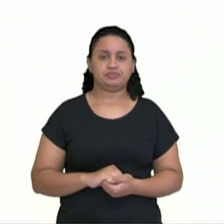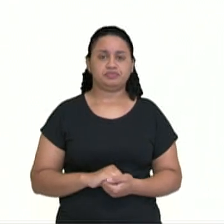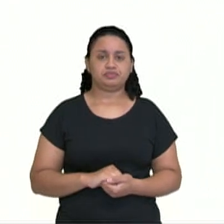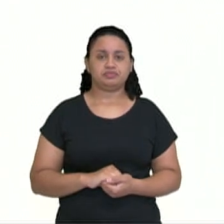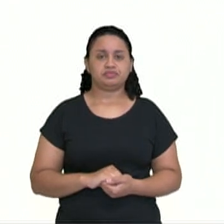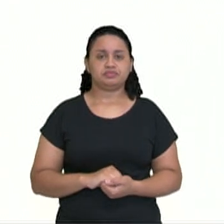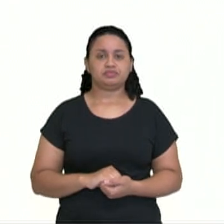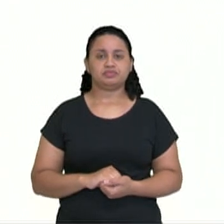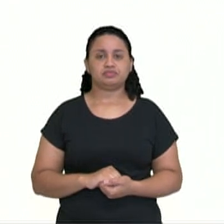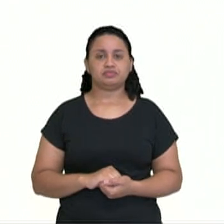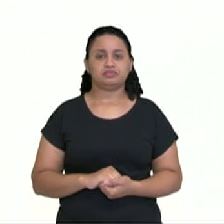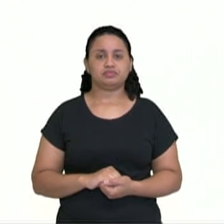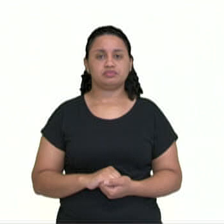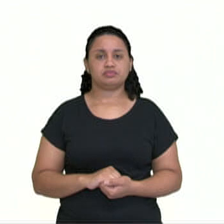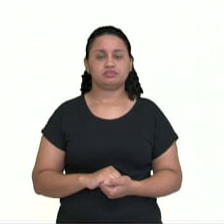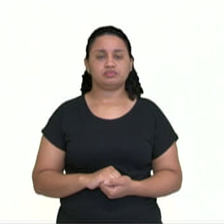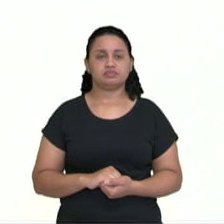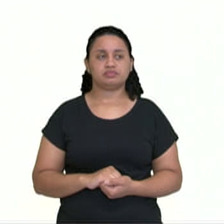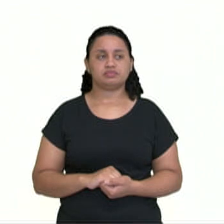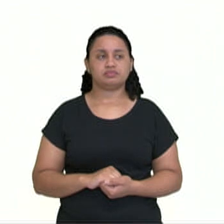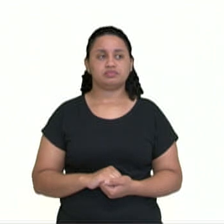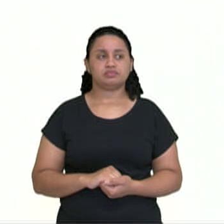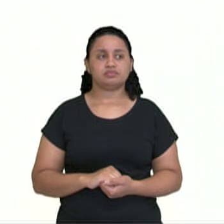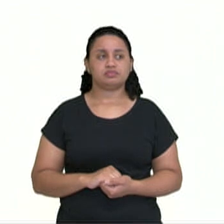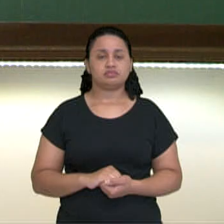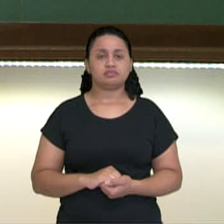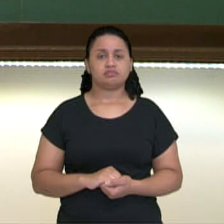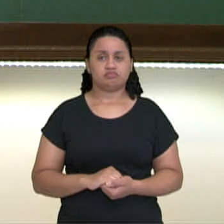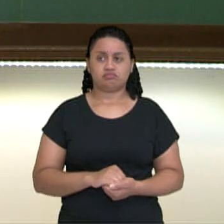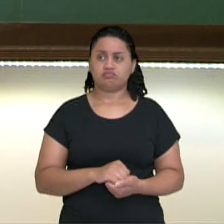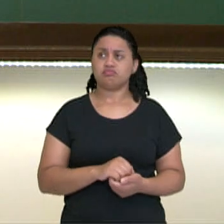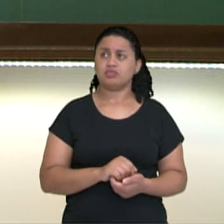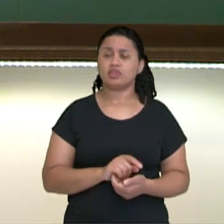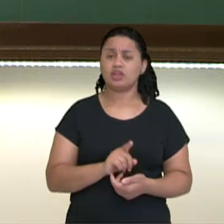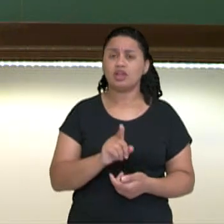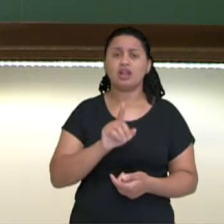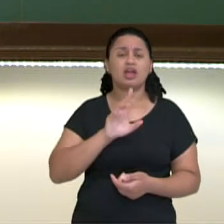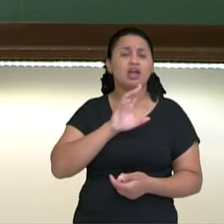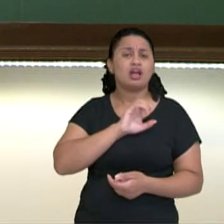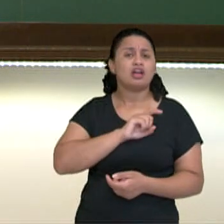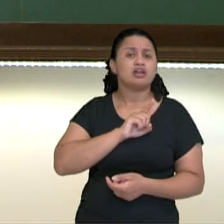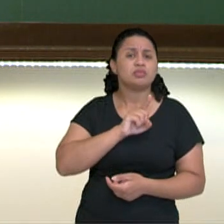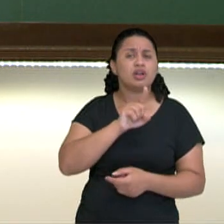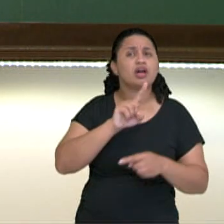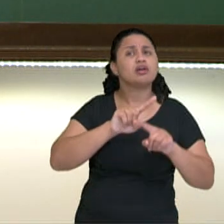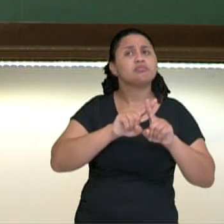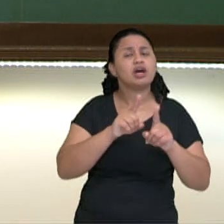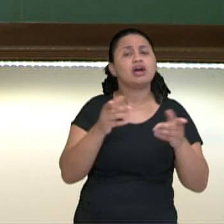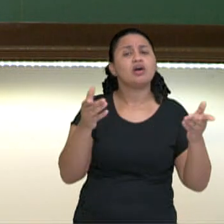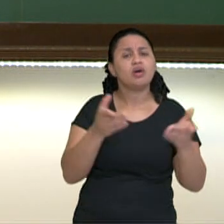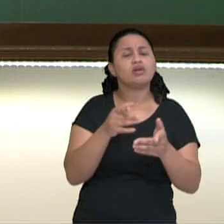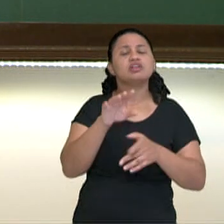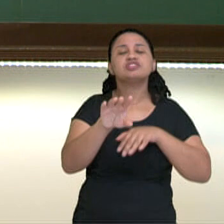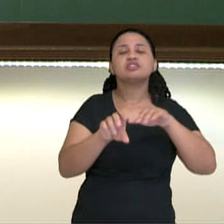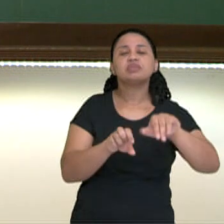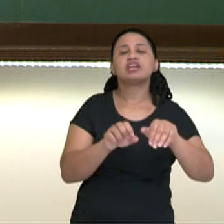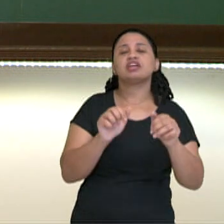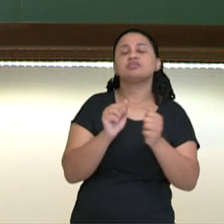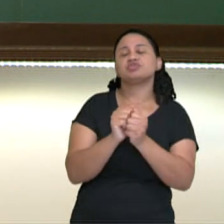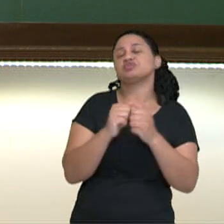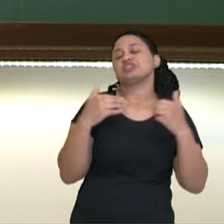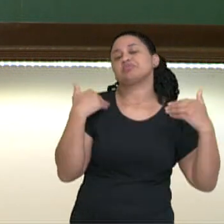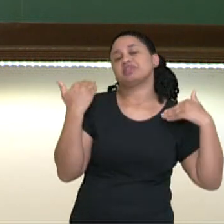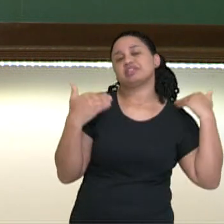I'm taking him to the beach today. Ele amou, mas eu peguei ele hoje para dar uma passeadinha na